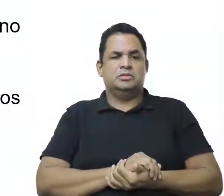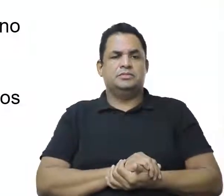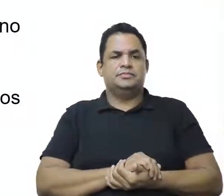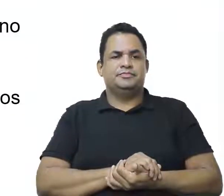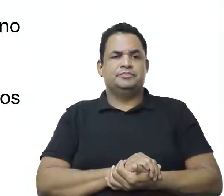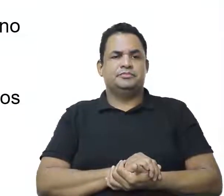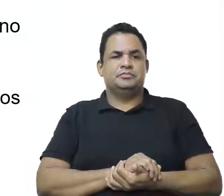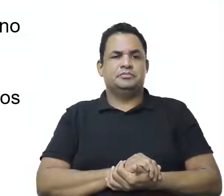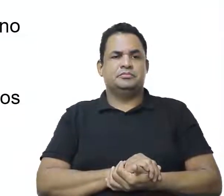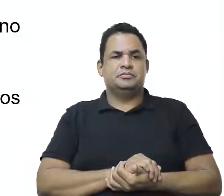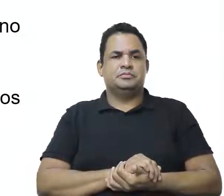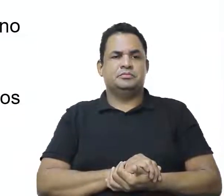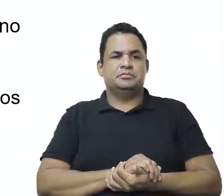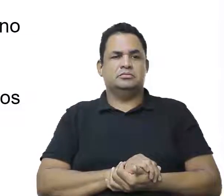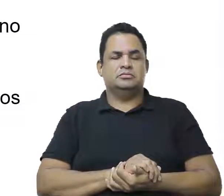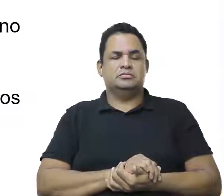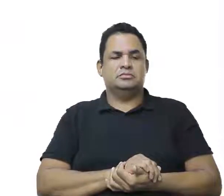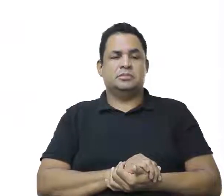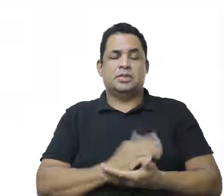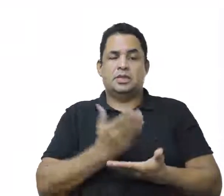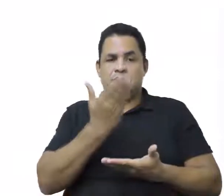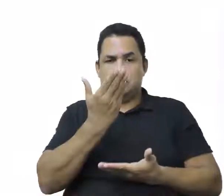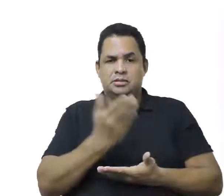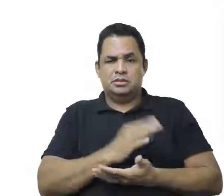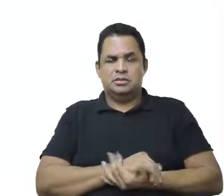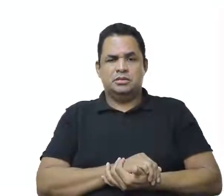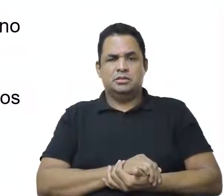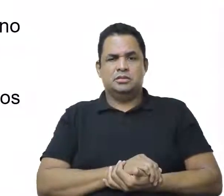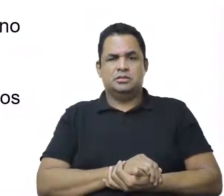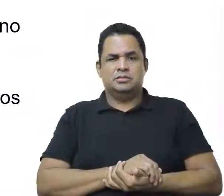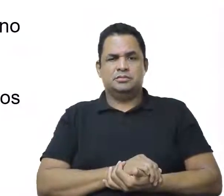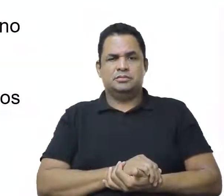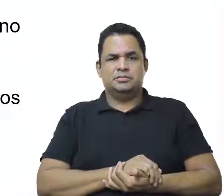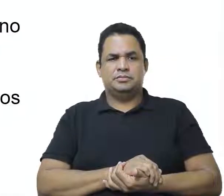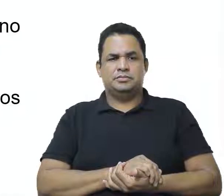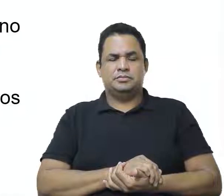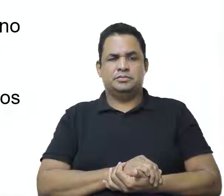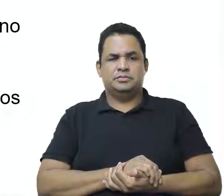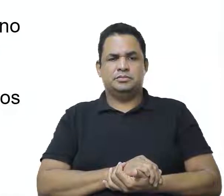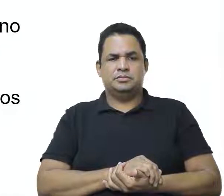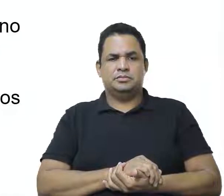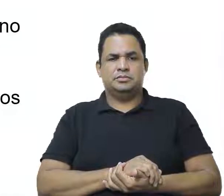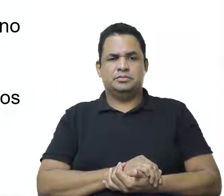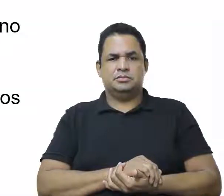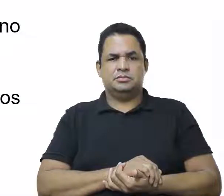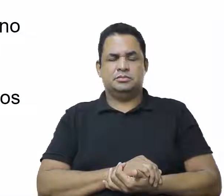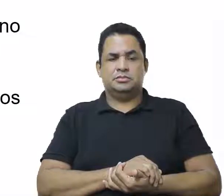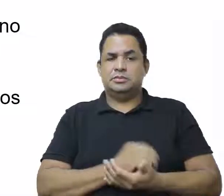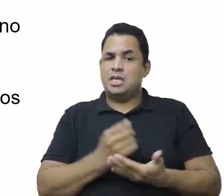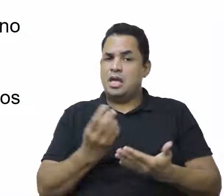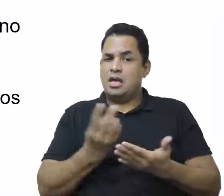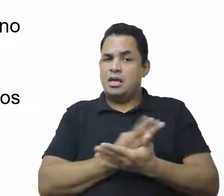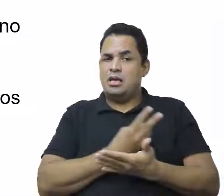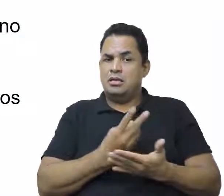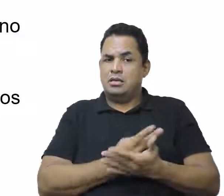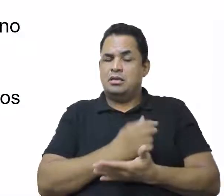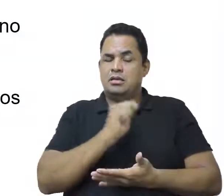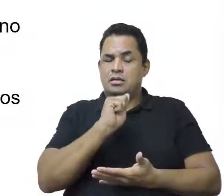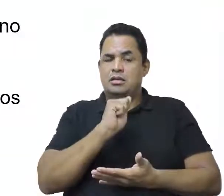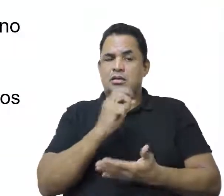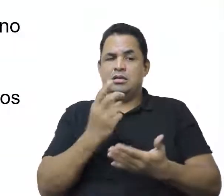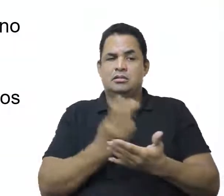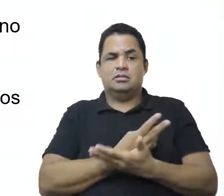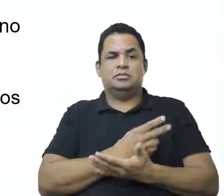Então, aqui, essa questão, né, ela já está errada. A está